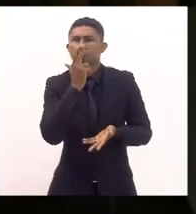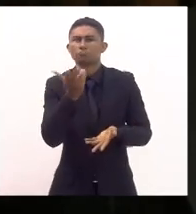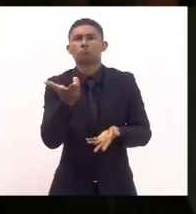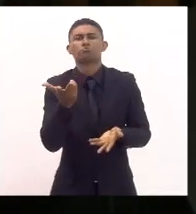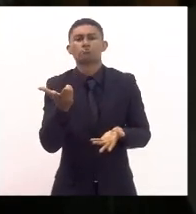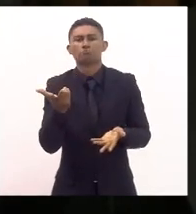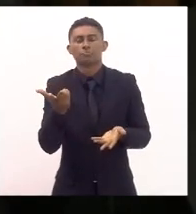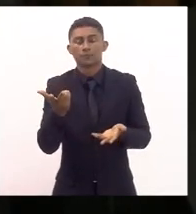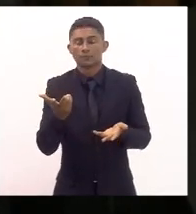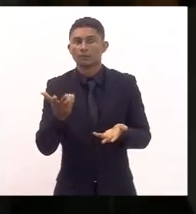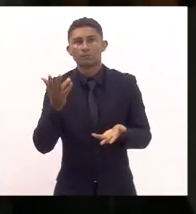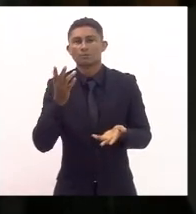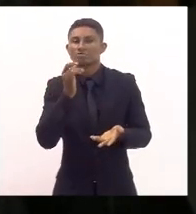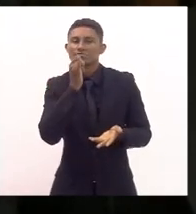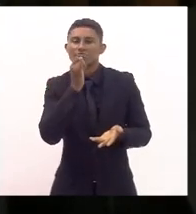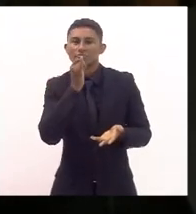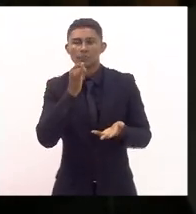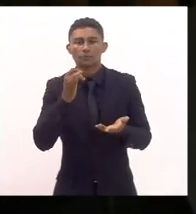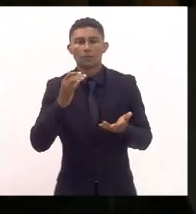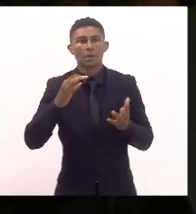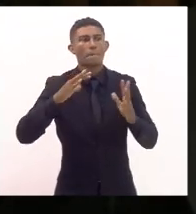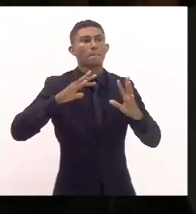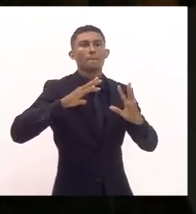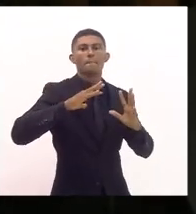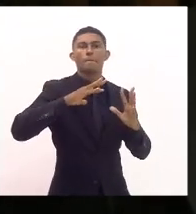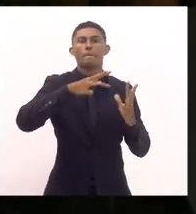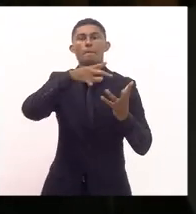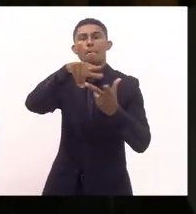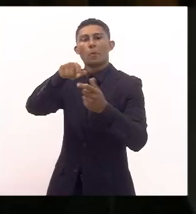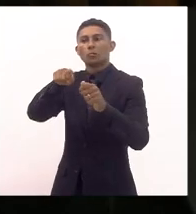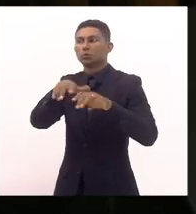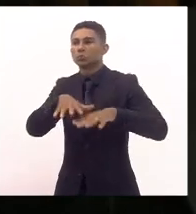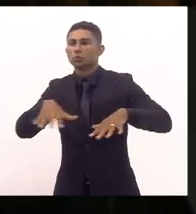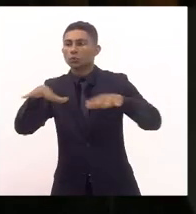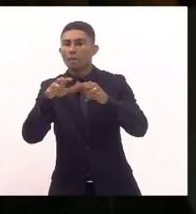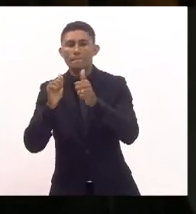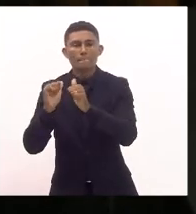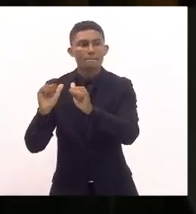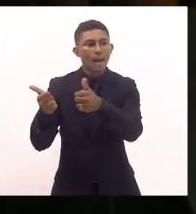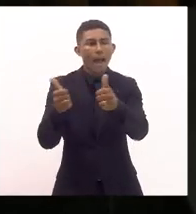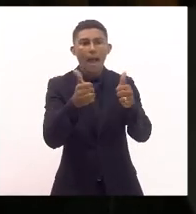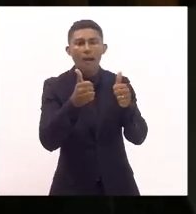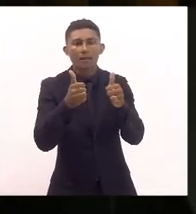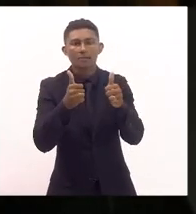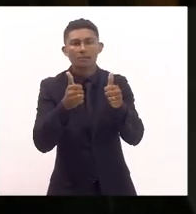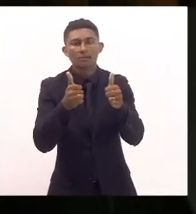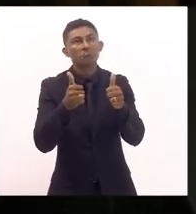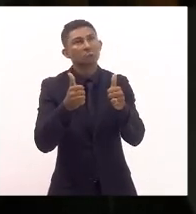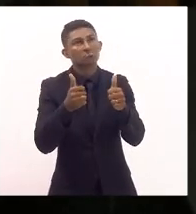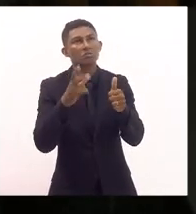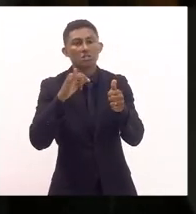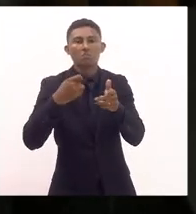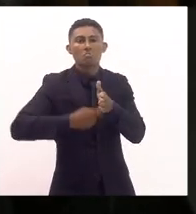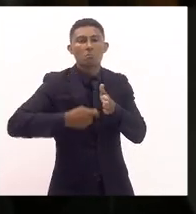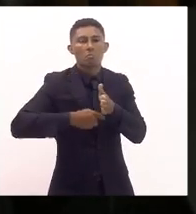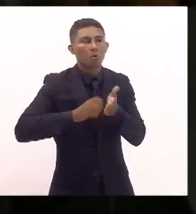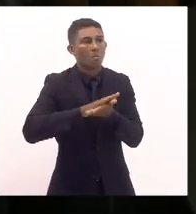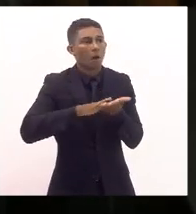mundo se salvaria e se não tivesse alíquota de impostos